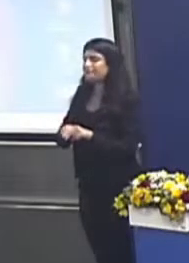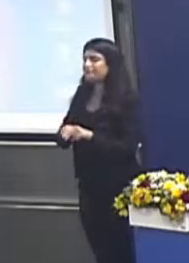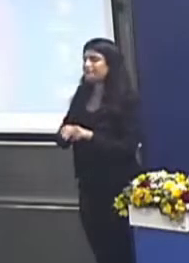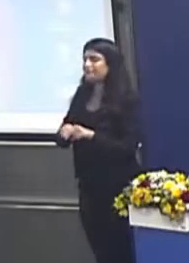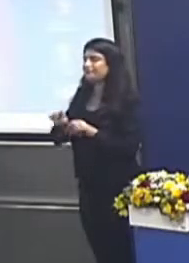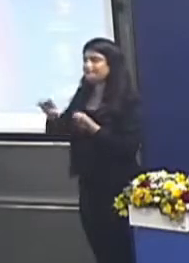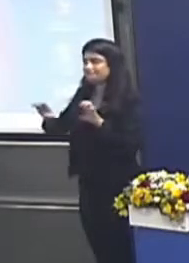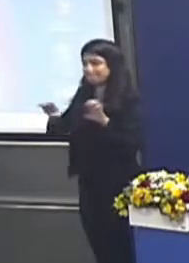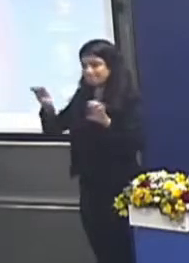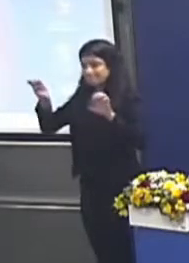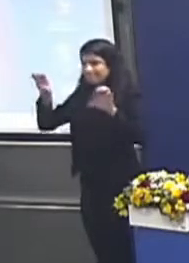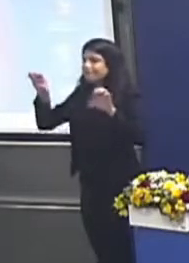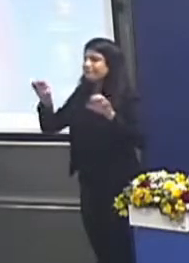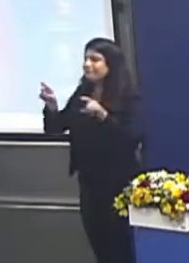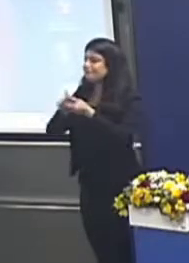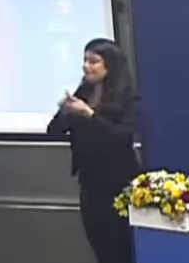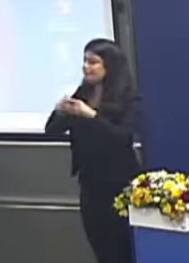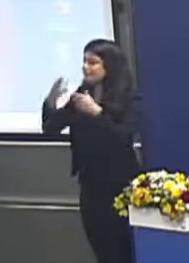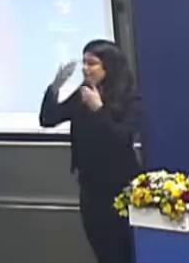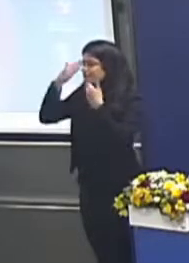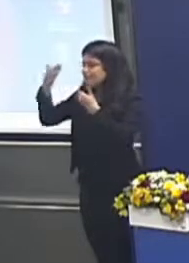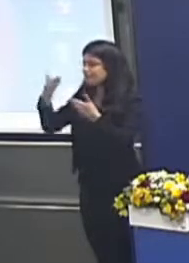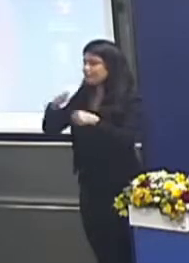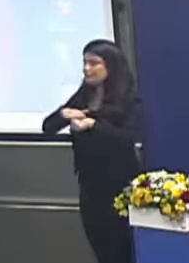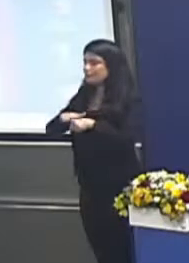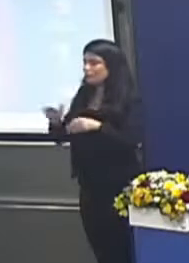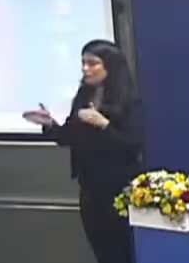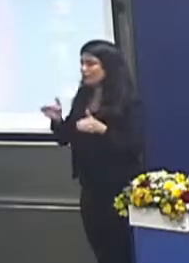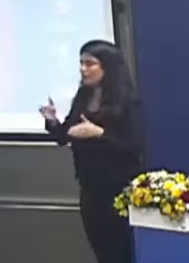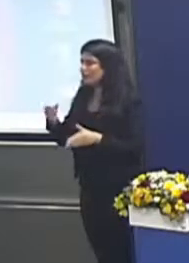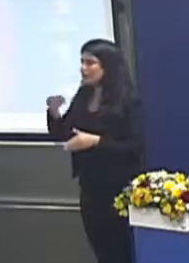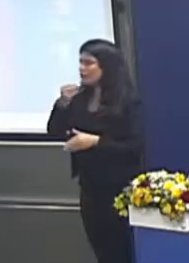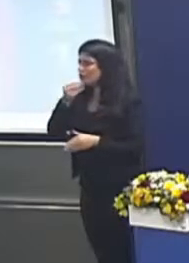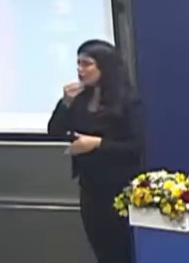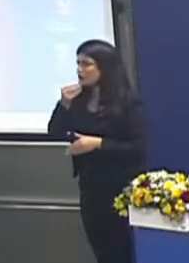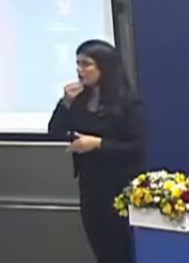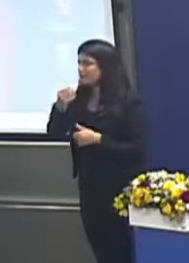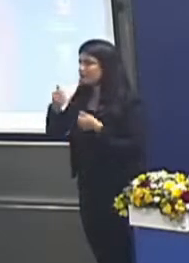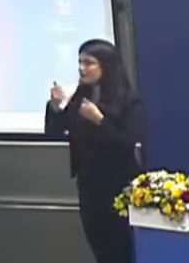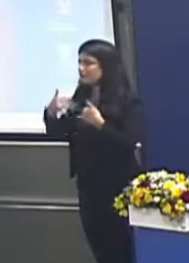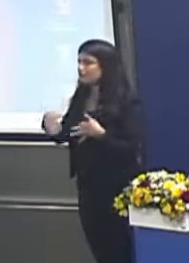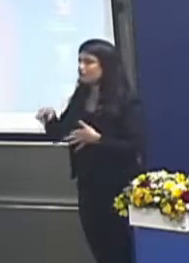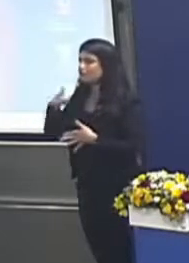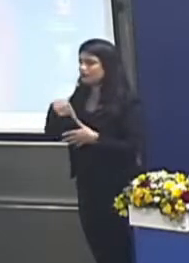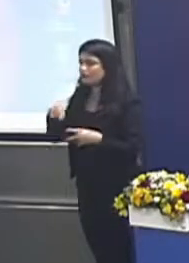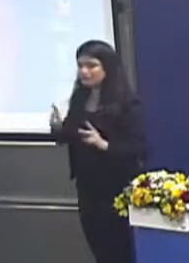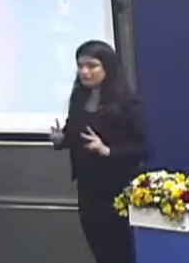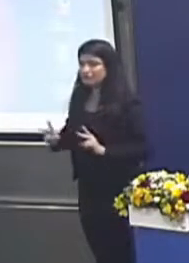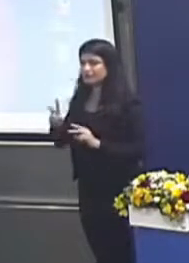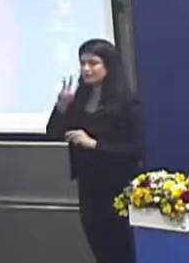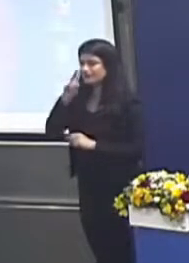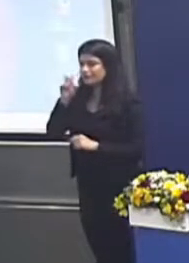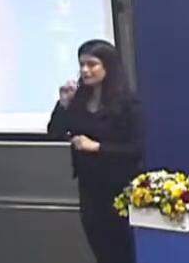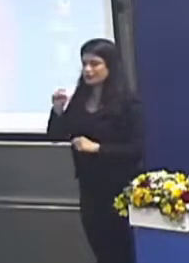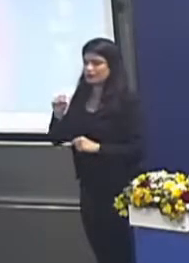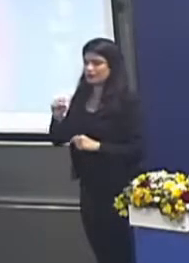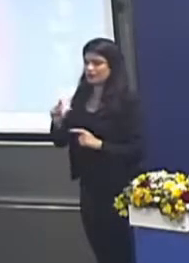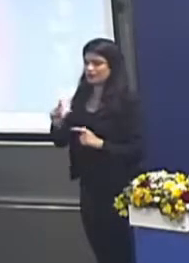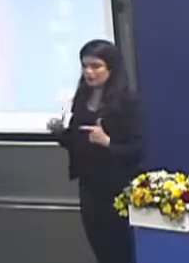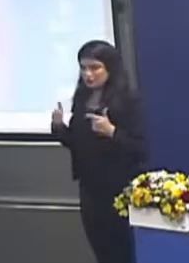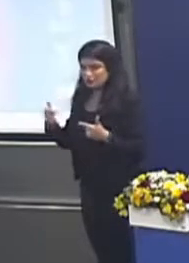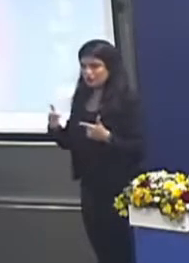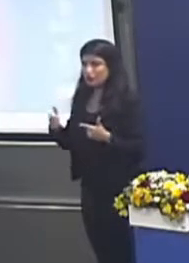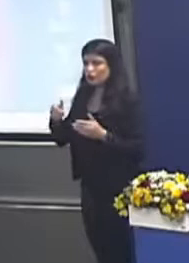agradecendo demais por esse momento, por essa oportunidade, dizer que nós seguiremos firmes, né, no